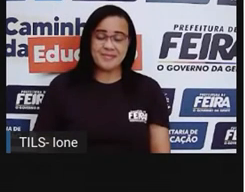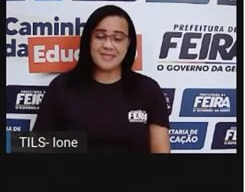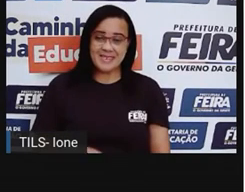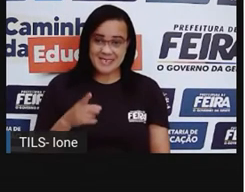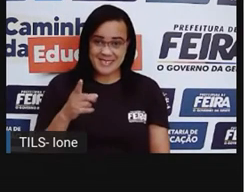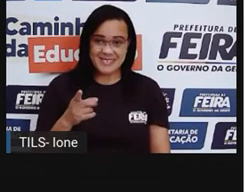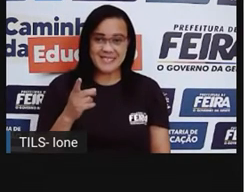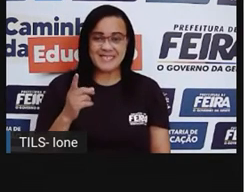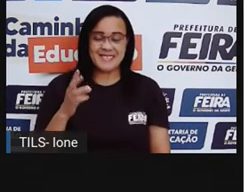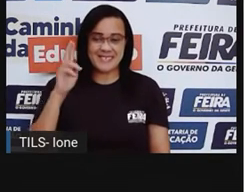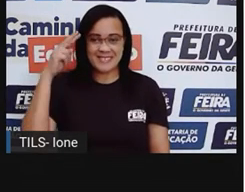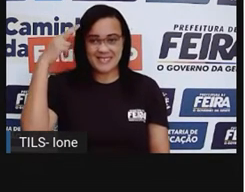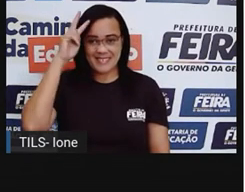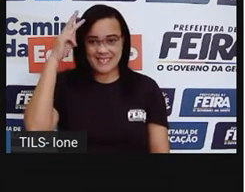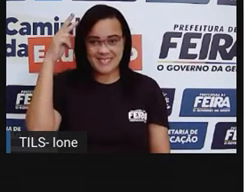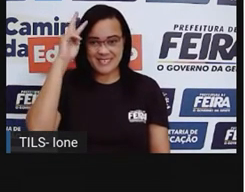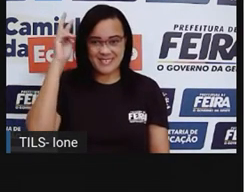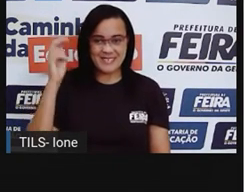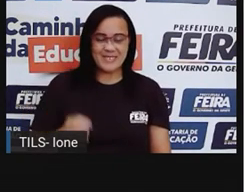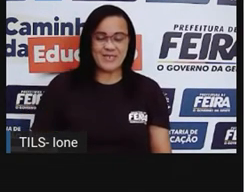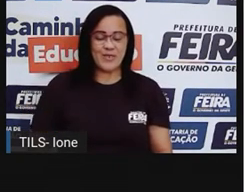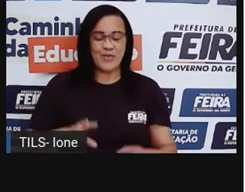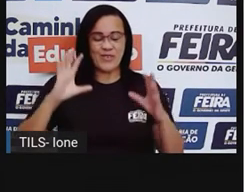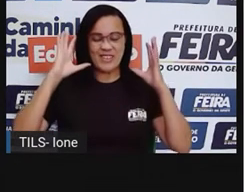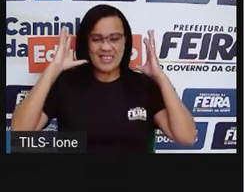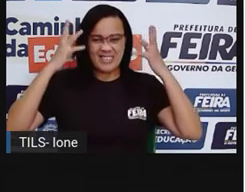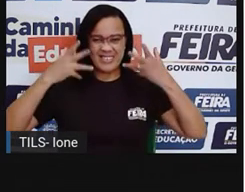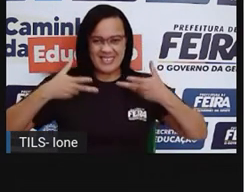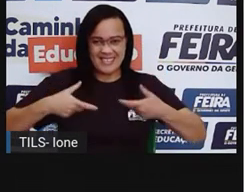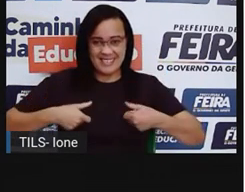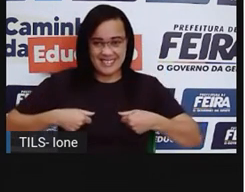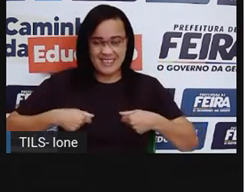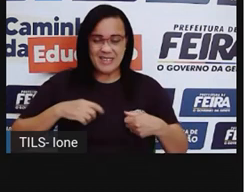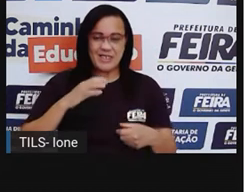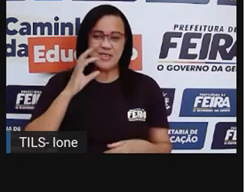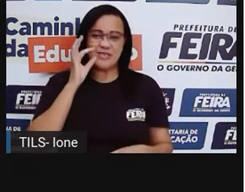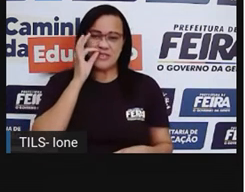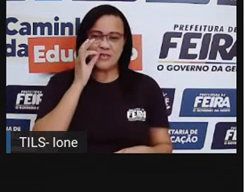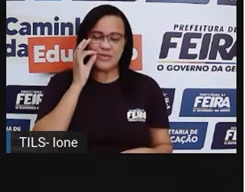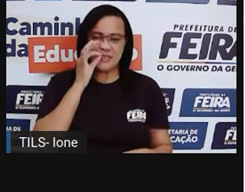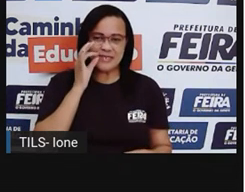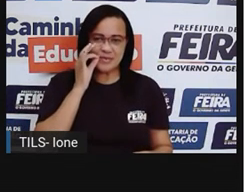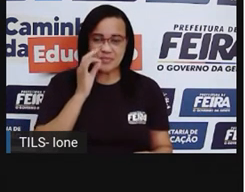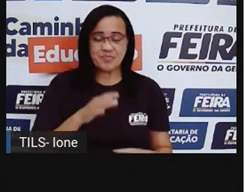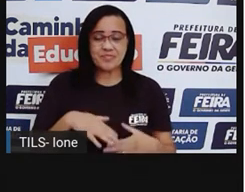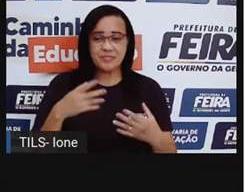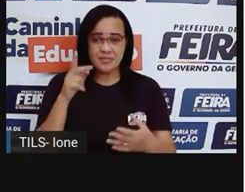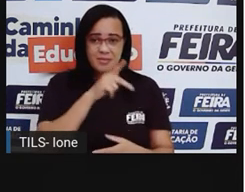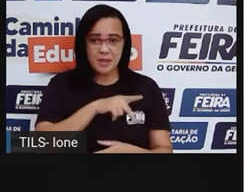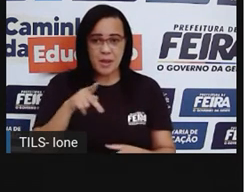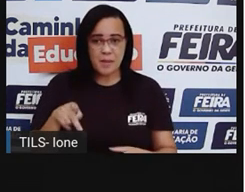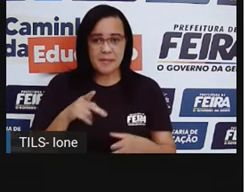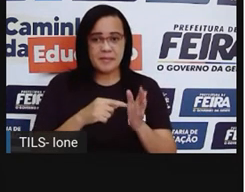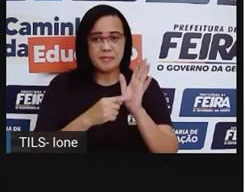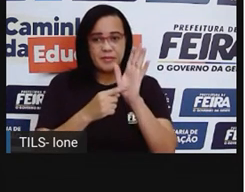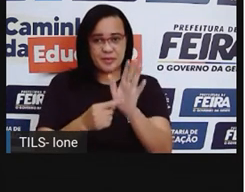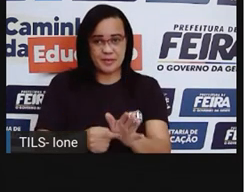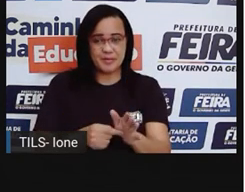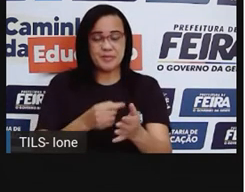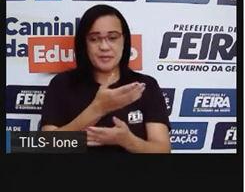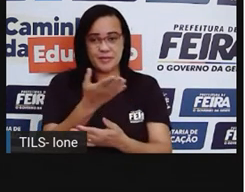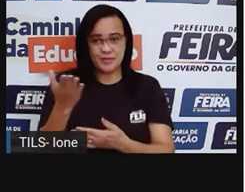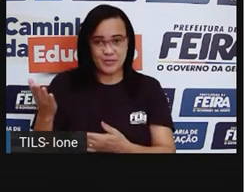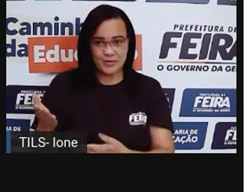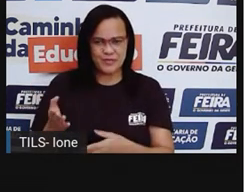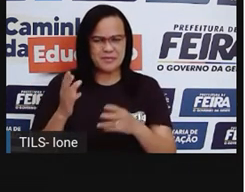Interessante, né? A história do leão e do ratinho, né? E aí eu queria comentar com vocês duas coisas interessantes, né? Que